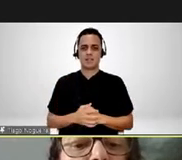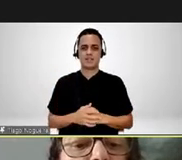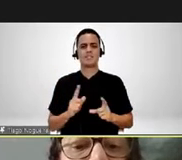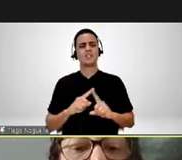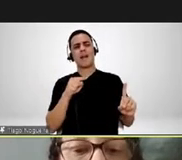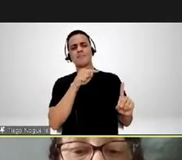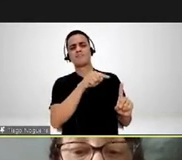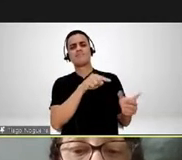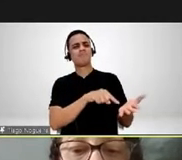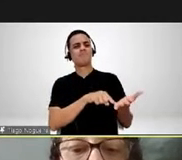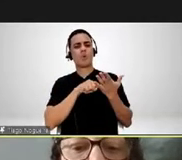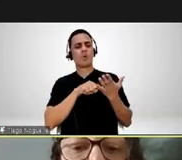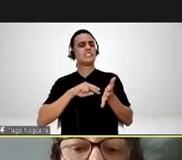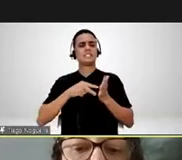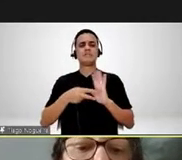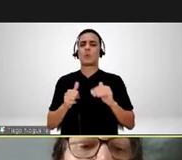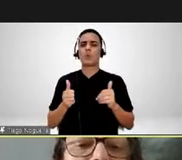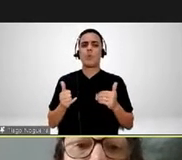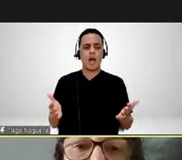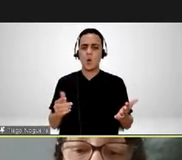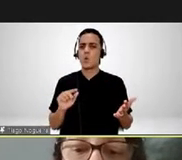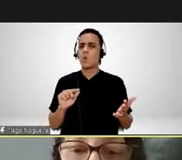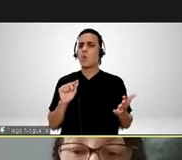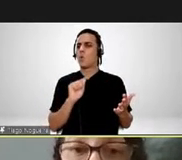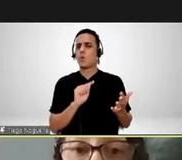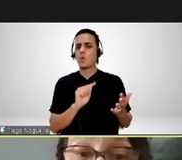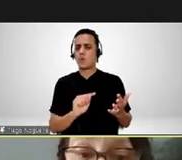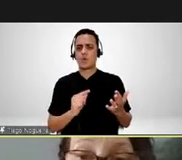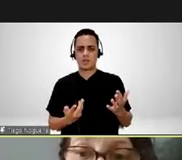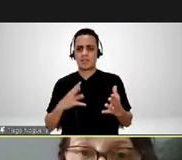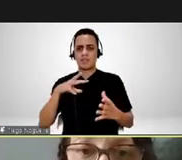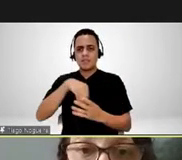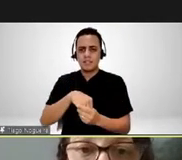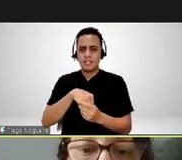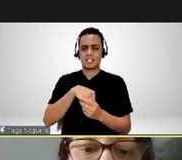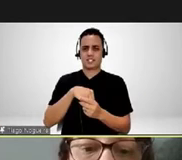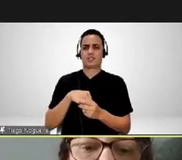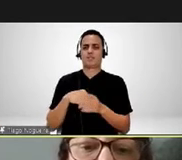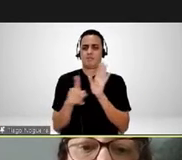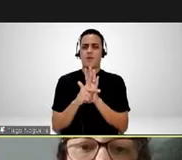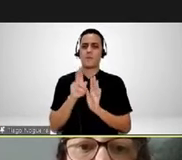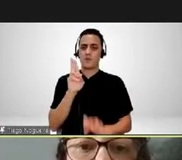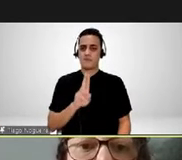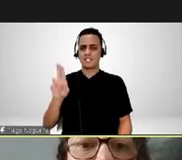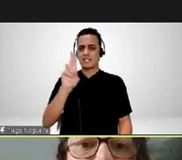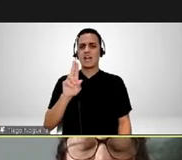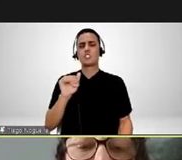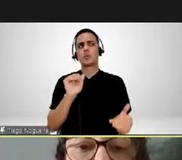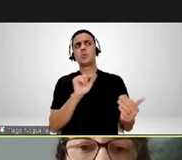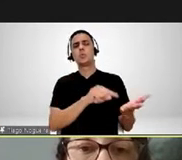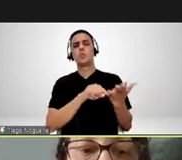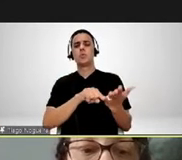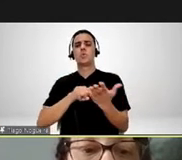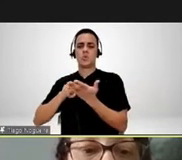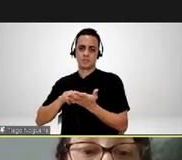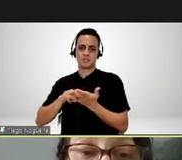Qual a produção de sentido posta em jogo no acervo de arte da universidade? Essa é a pergunta que permeou